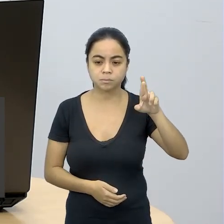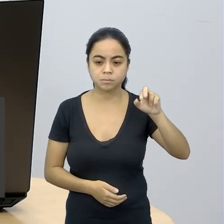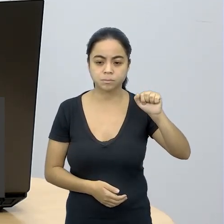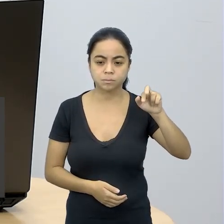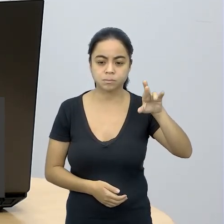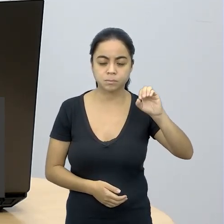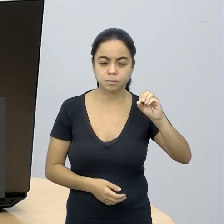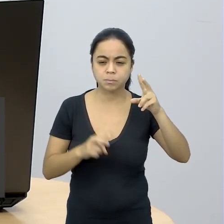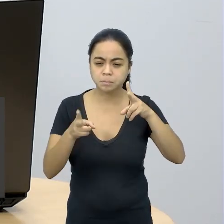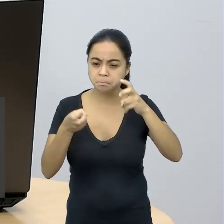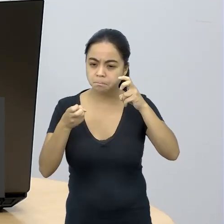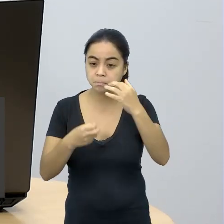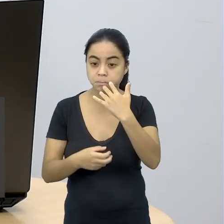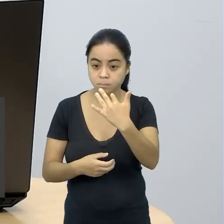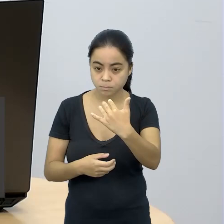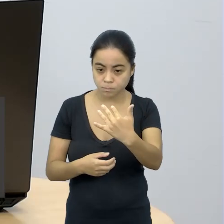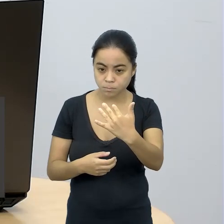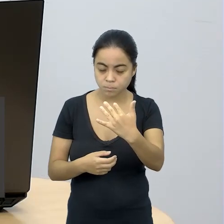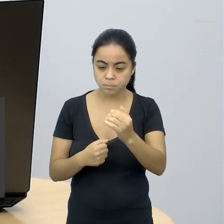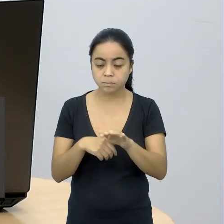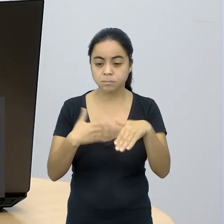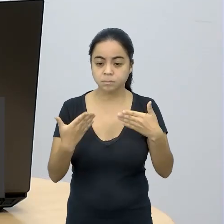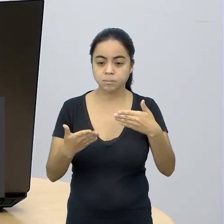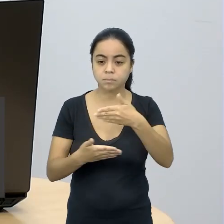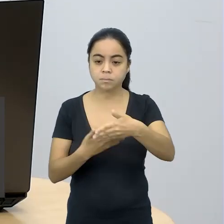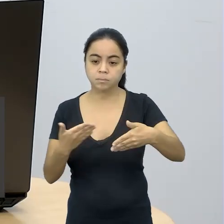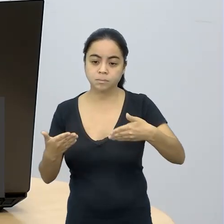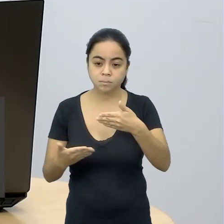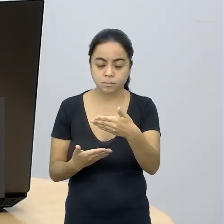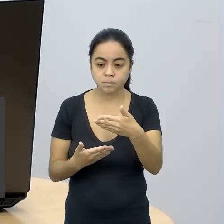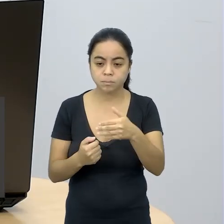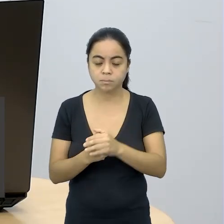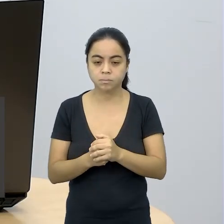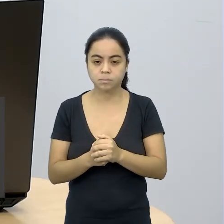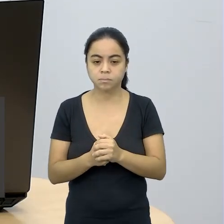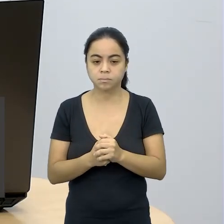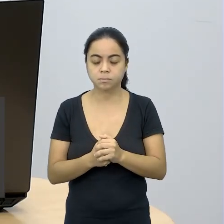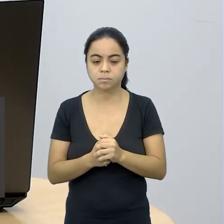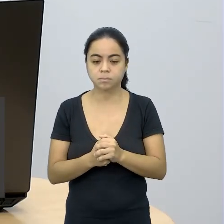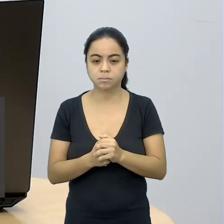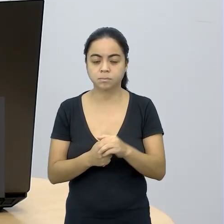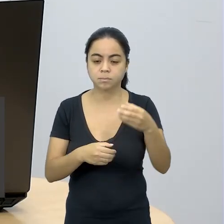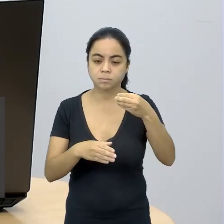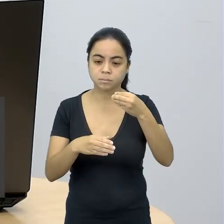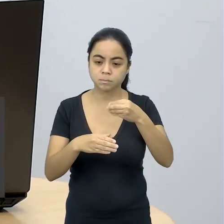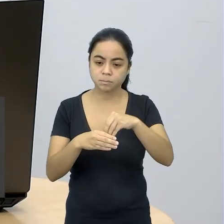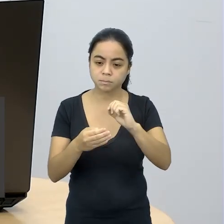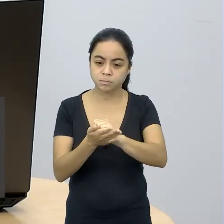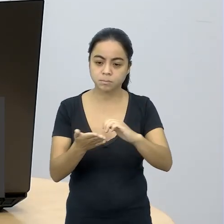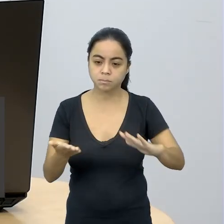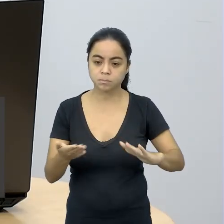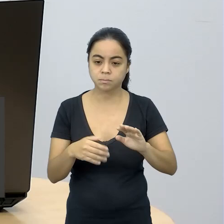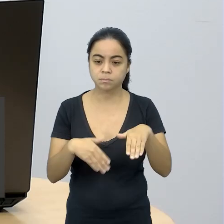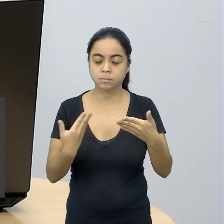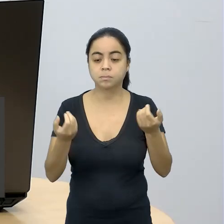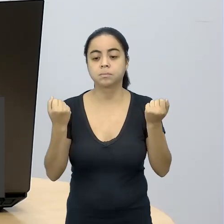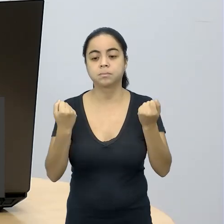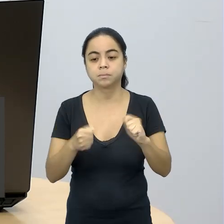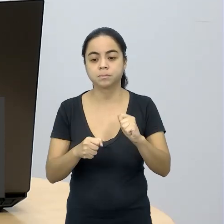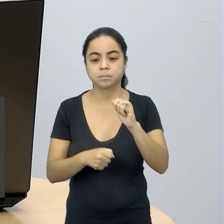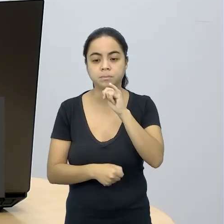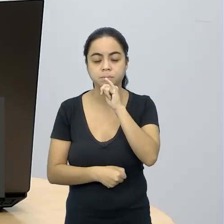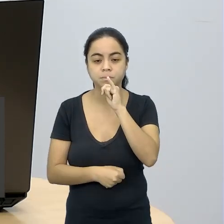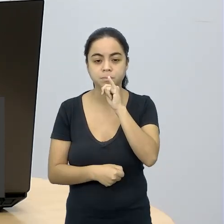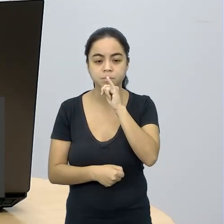do itinerário formativo e qual essas habilidades em azul, elas vão colocar naquela atividade. E essa daí poderia ser feita